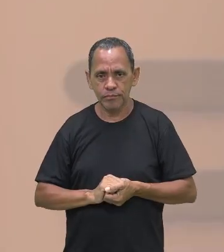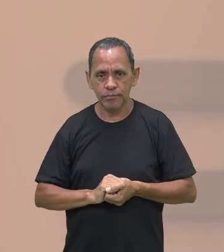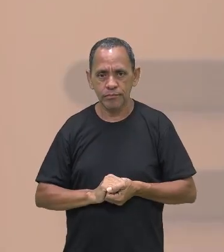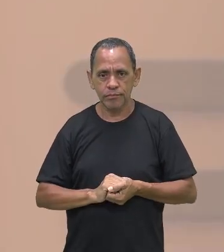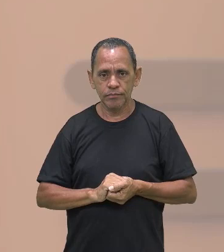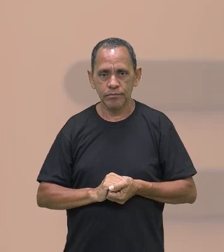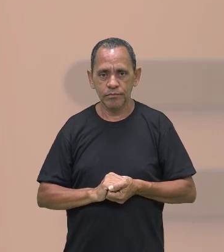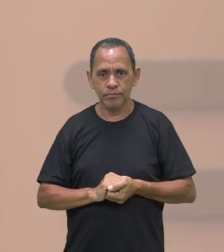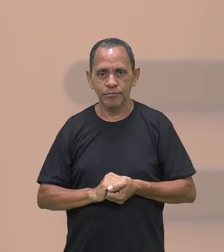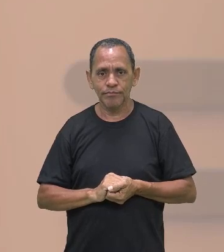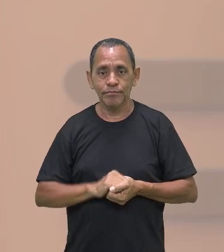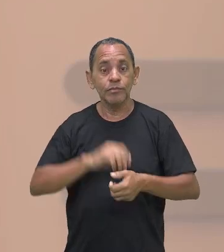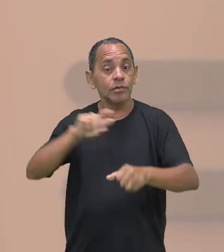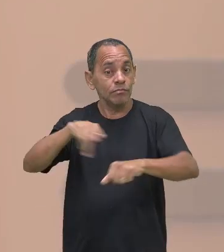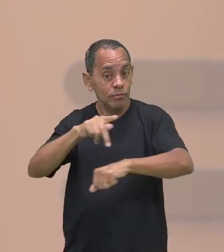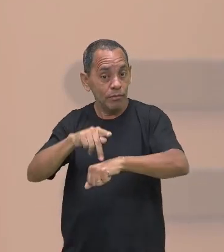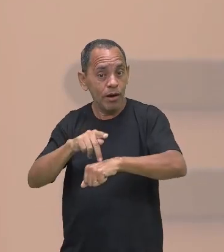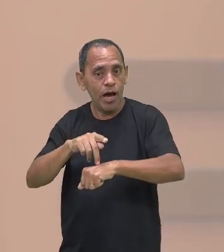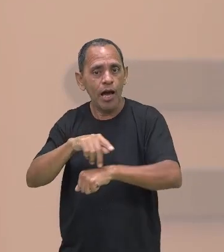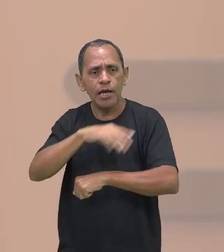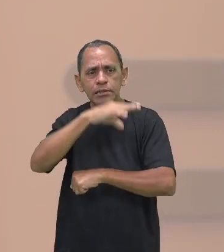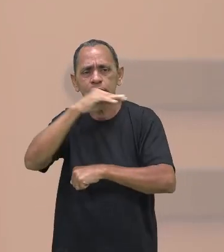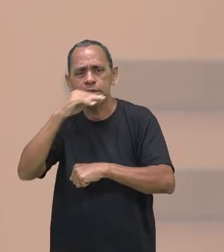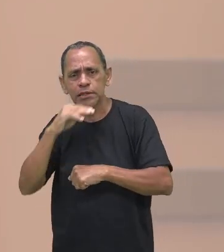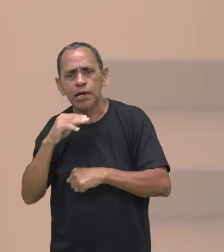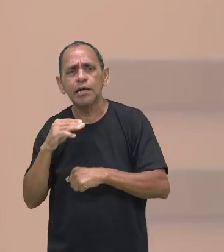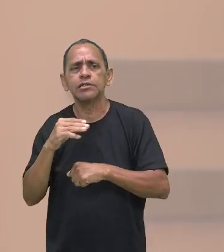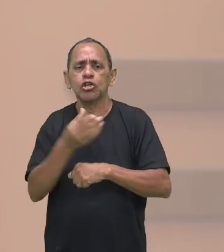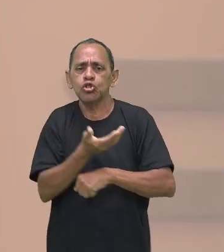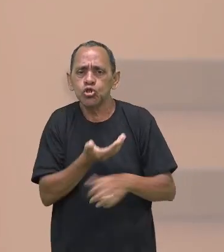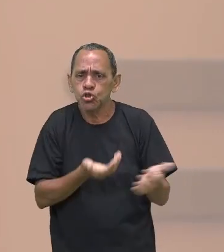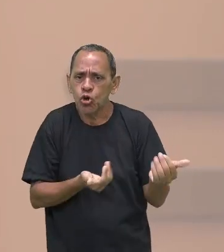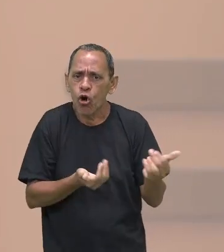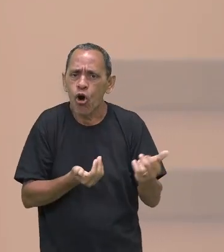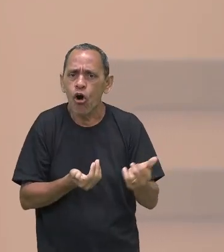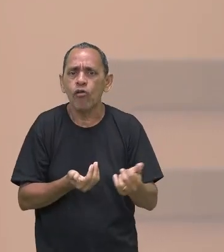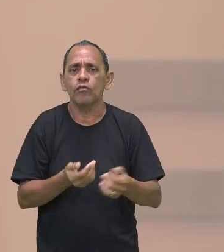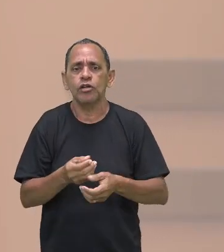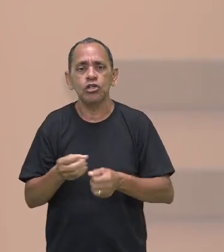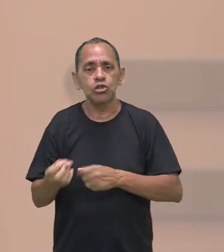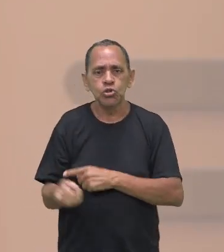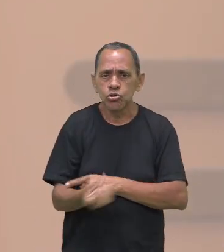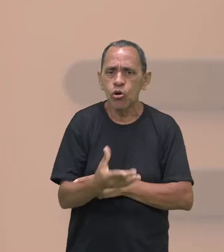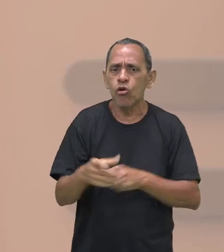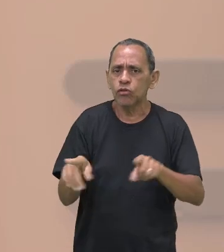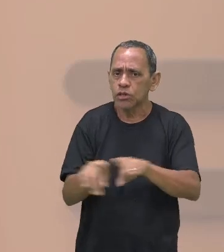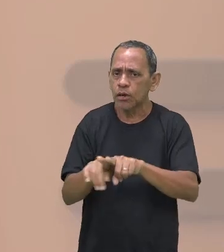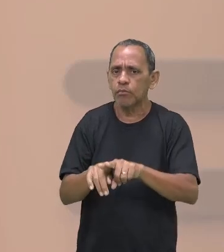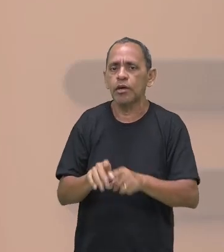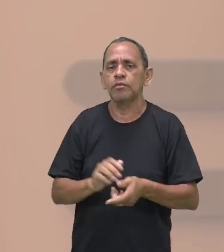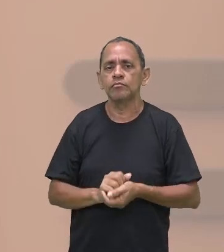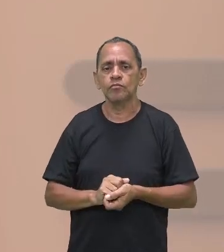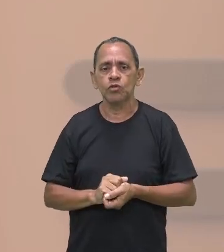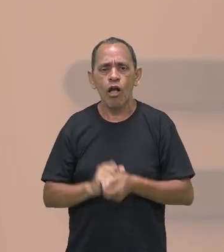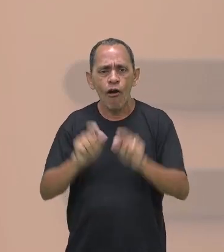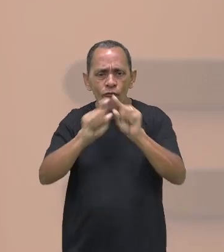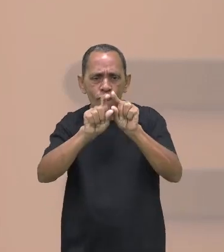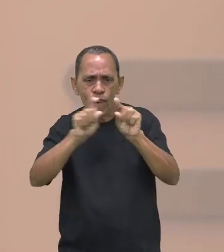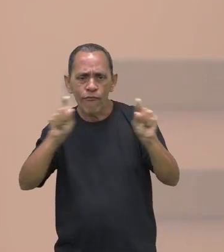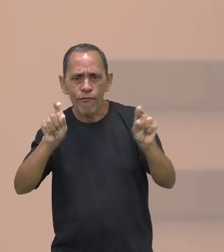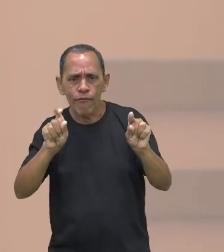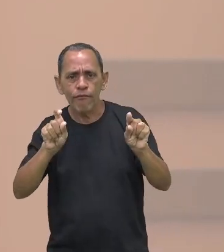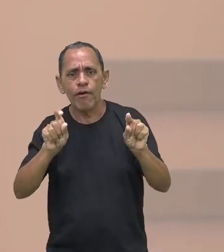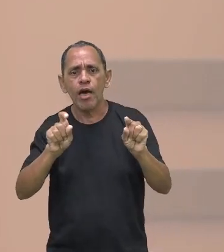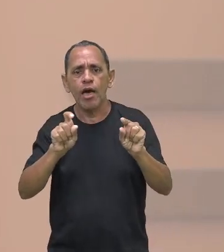Um país que é tão criança, esse é o último verso aí do nosso poema. Muito bonito, né? Que